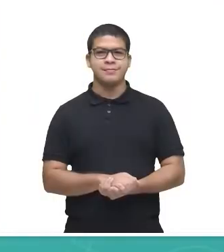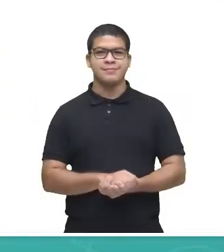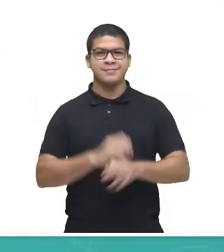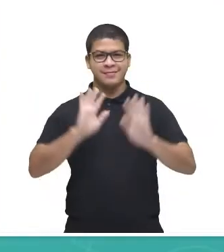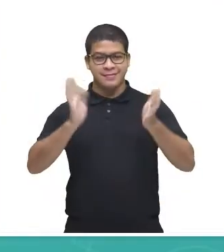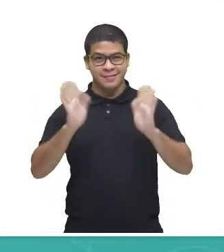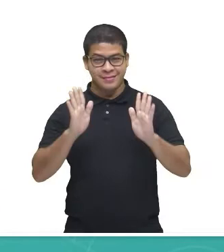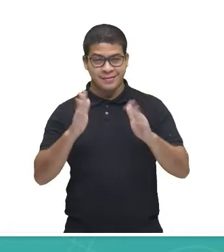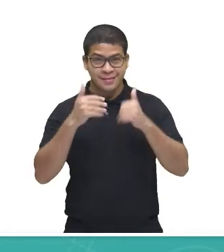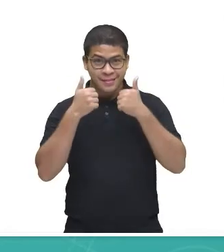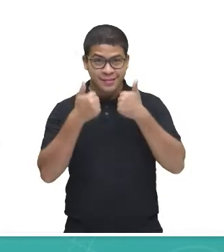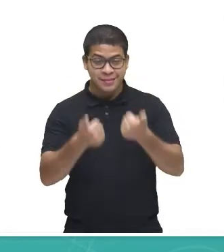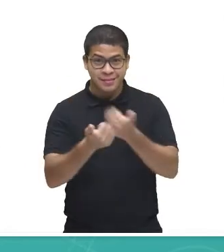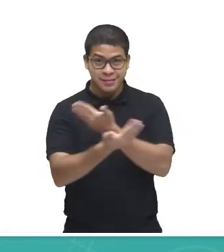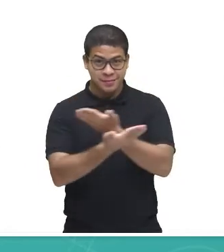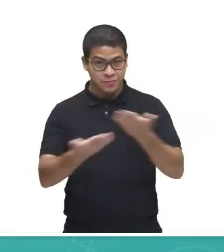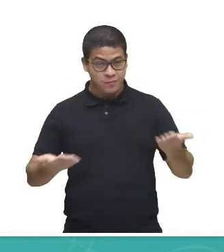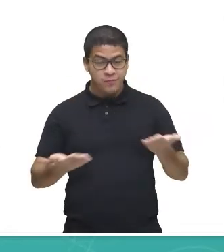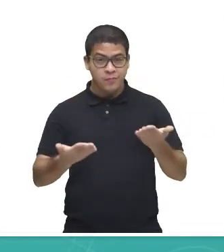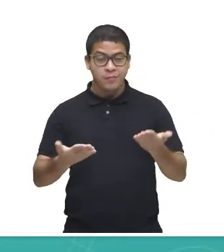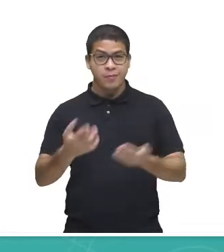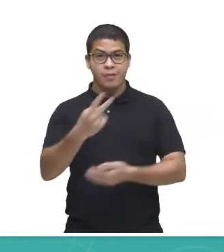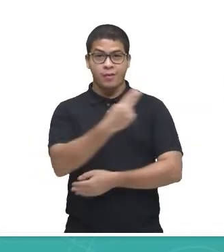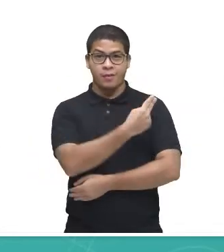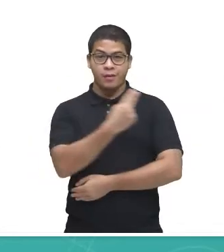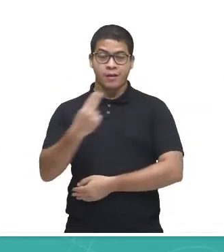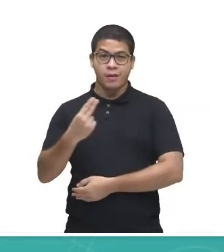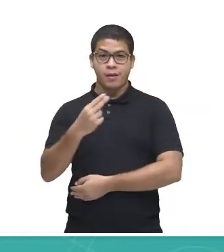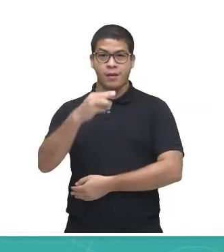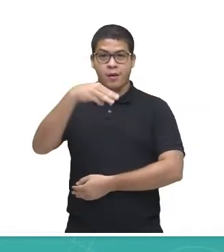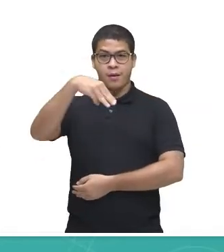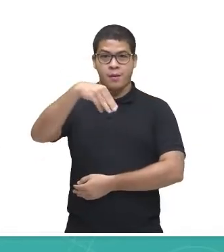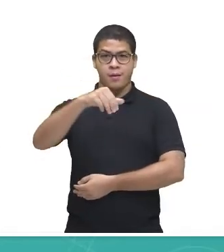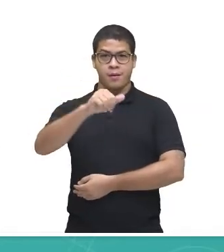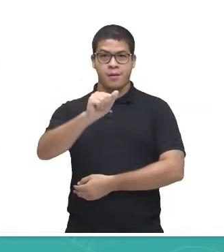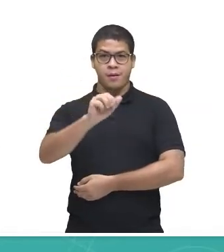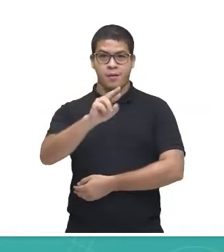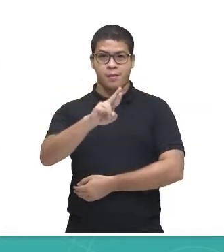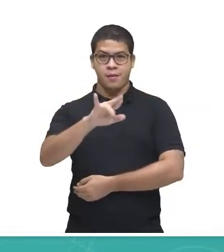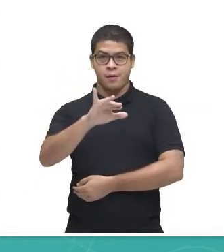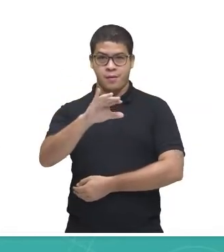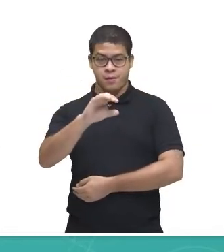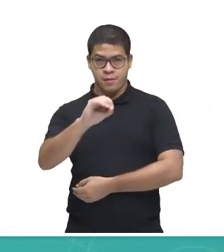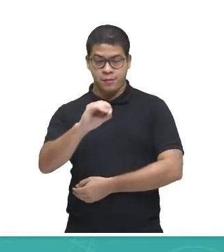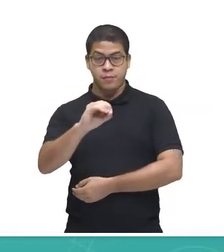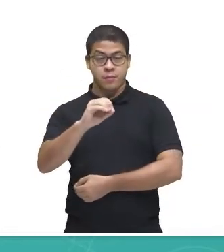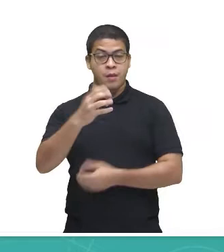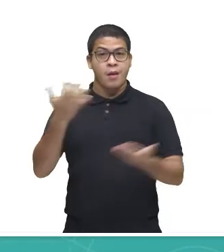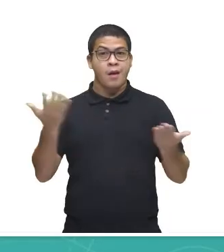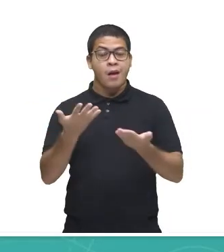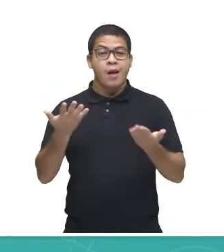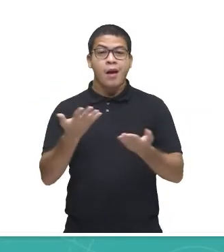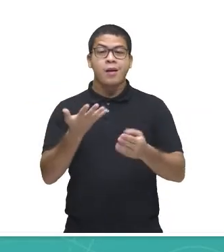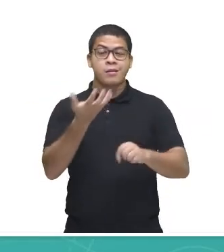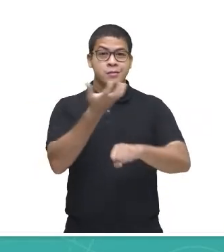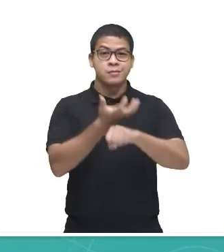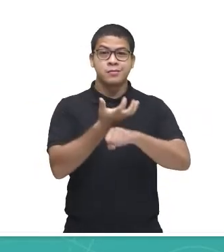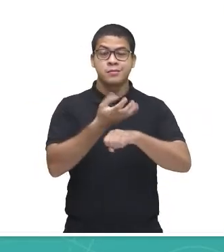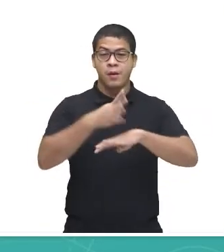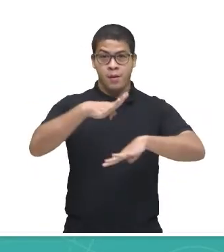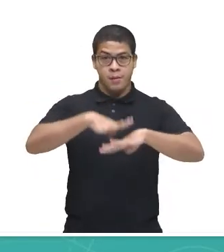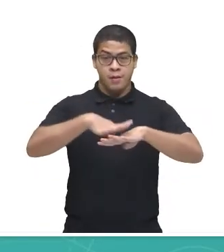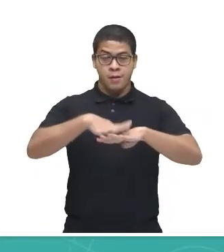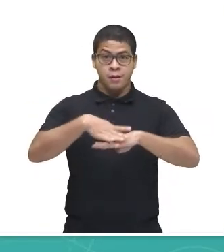Olá pessoal, tudo bem com vocês? Eu sou o professor Mário André e sejam todos bem-vindos à nossa aula de matemática do EJA Fundamental,